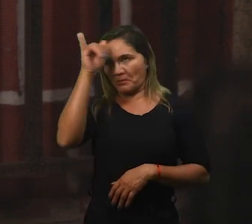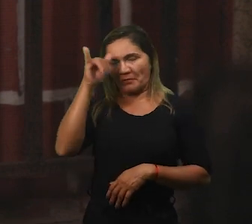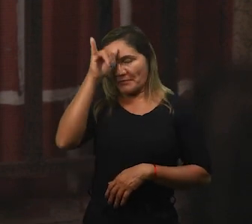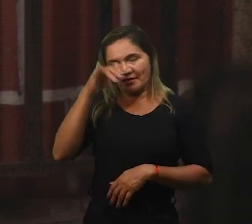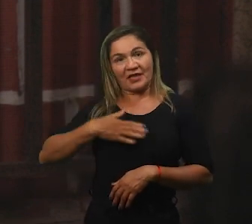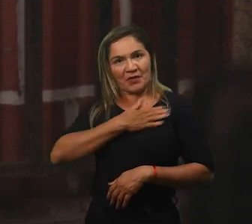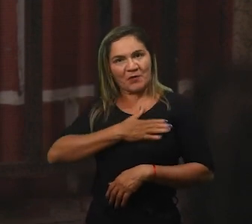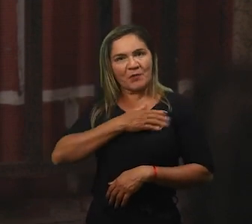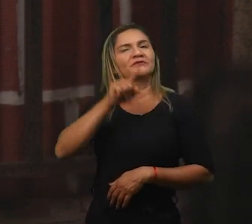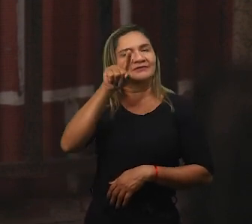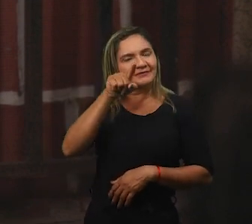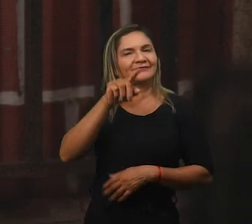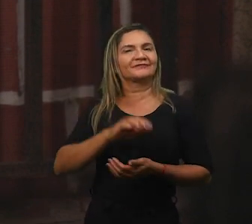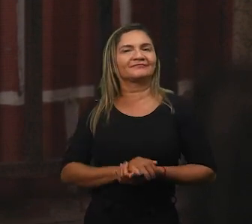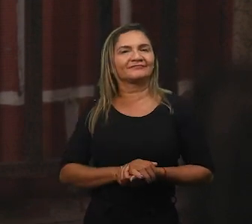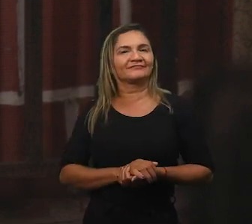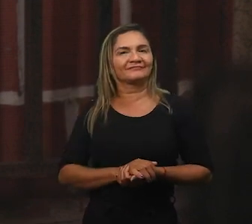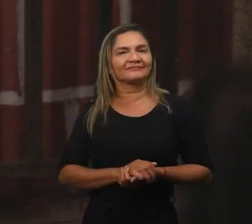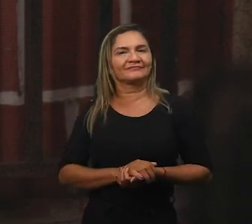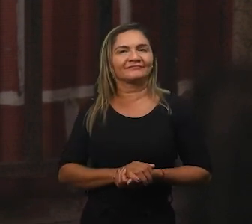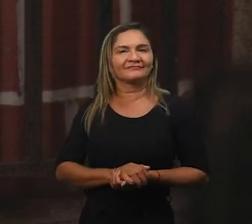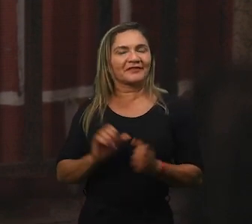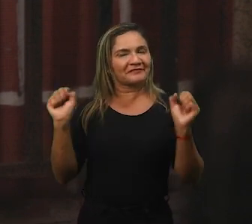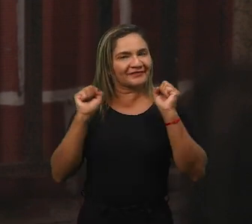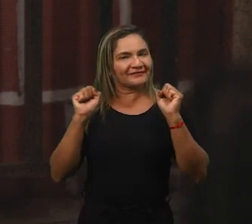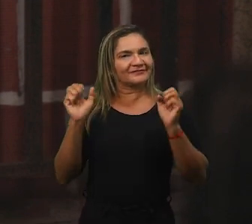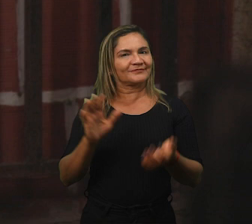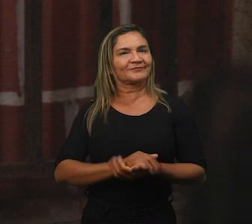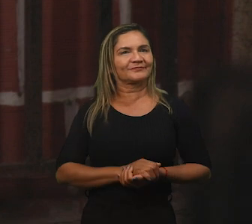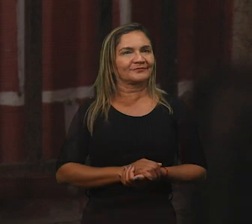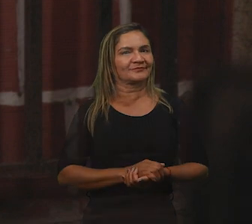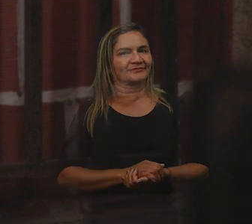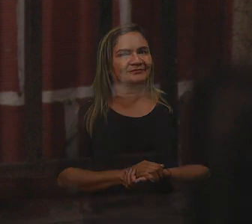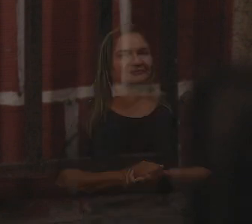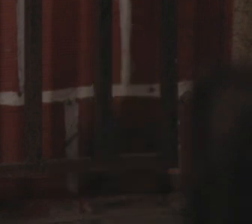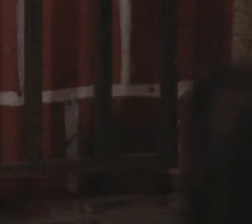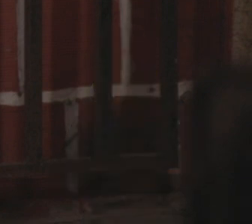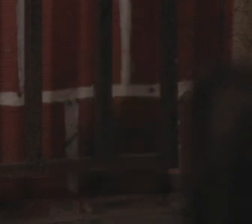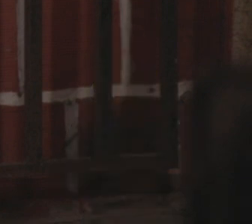Valeu. Ei, idiota. Feliz aniversário.